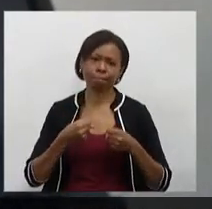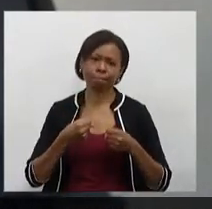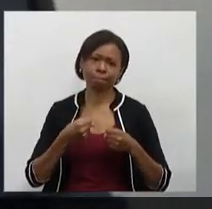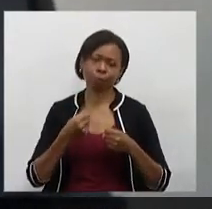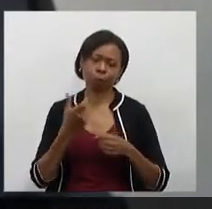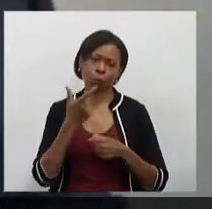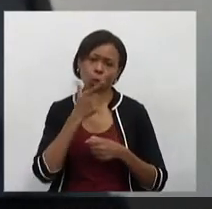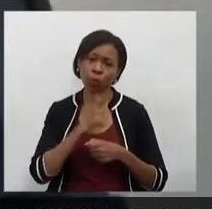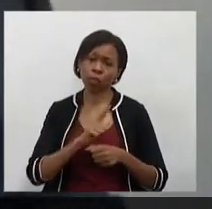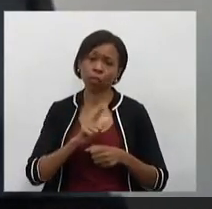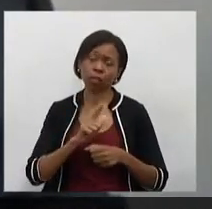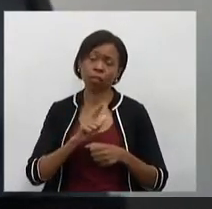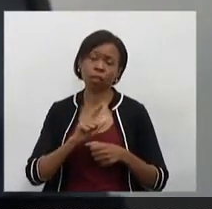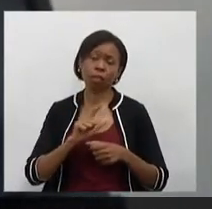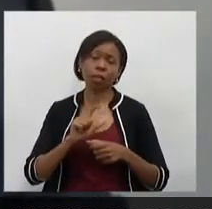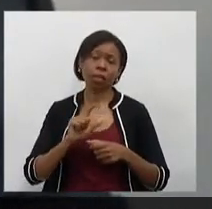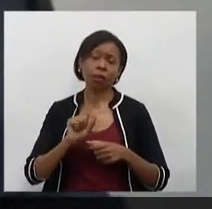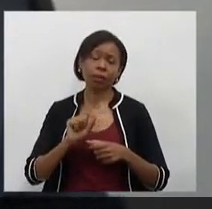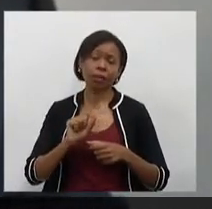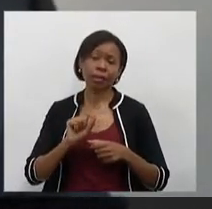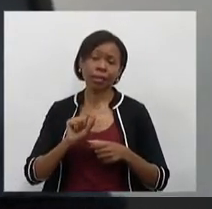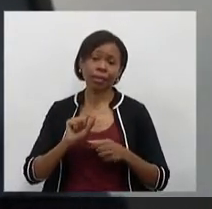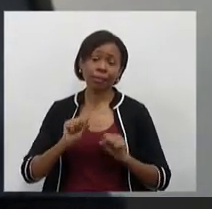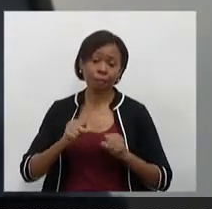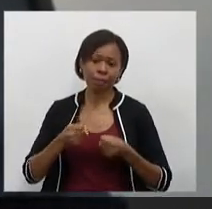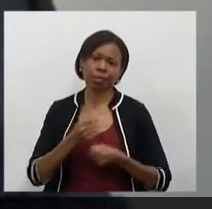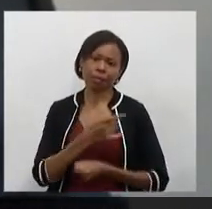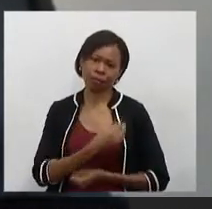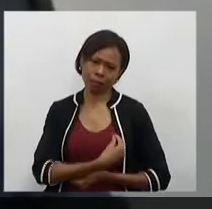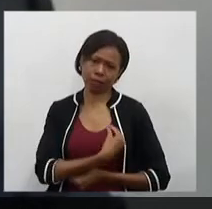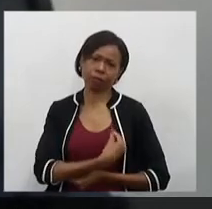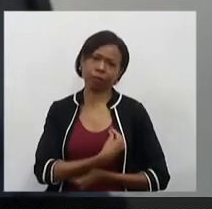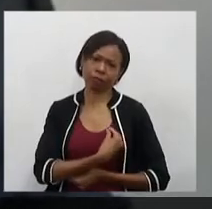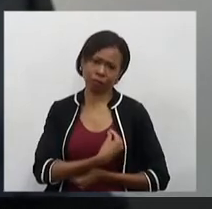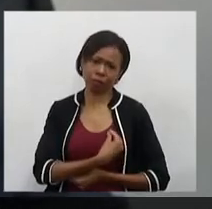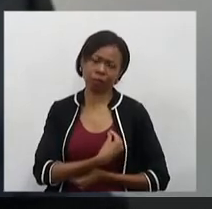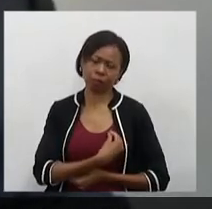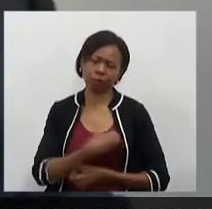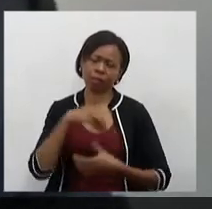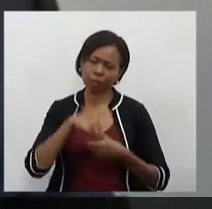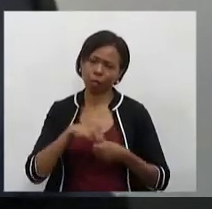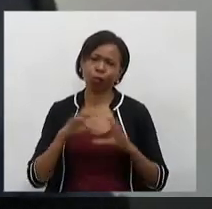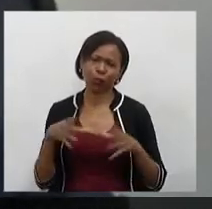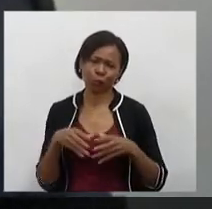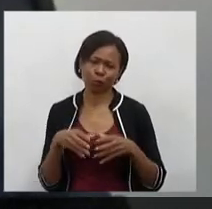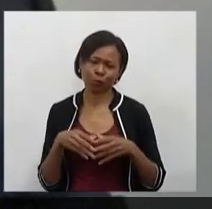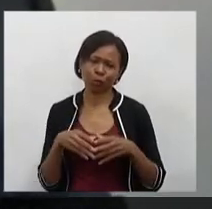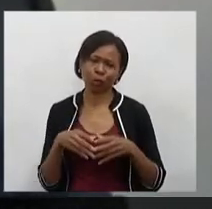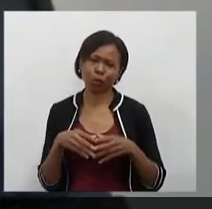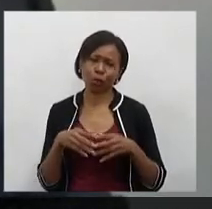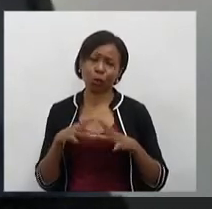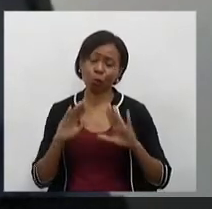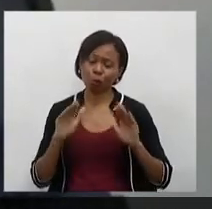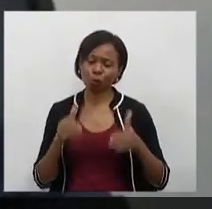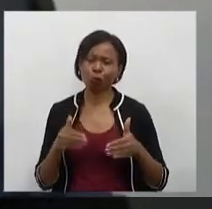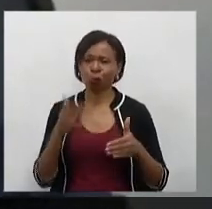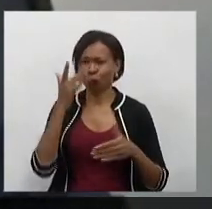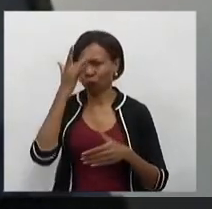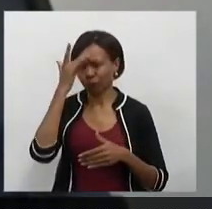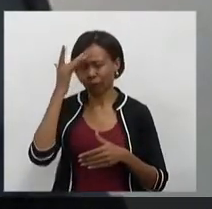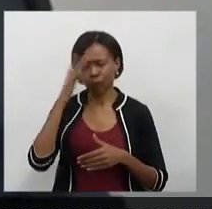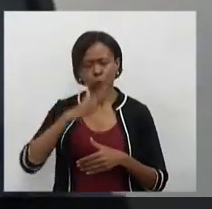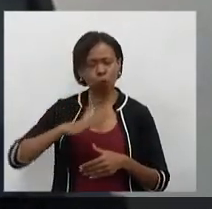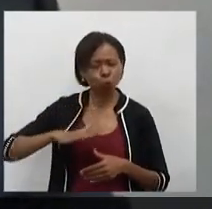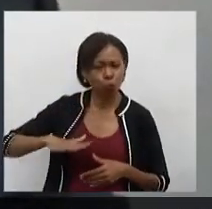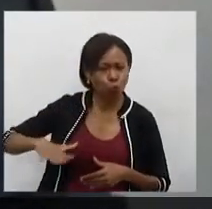enfrentar a defesa da vida e, na nossa comissão, a defesa de todas as pessoas com deficiência do nosso Estado.